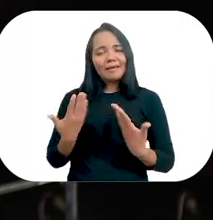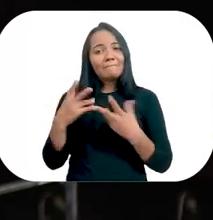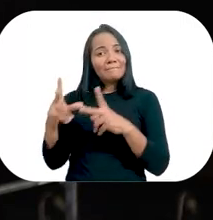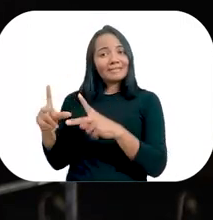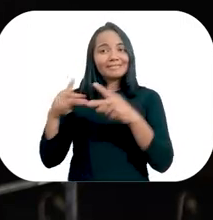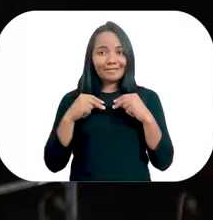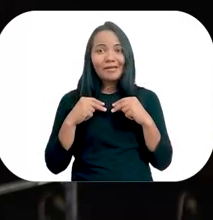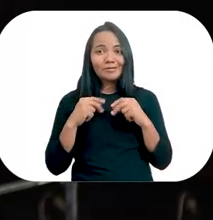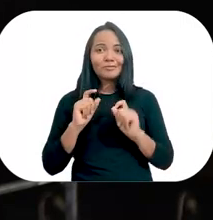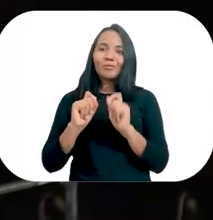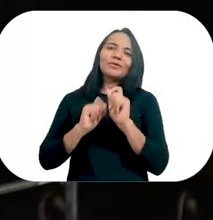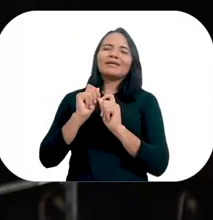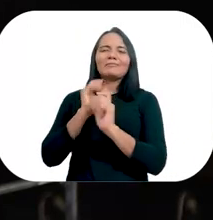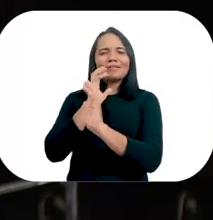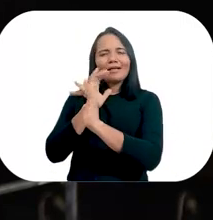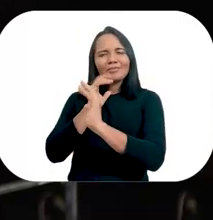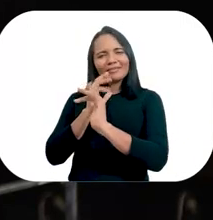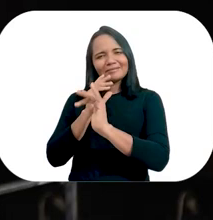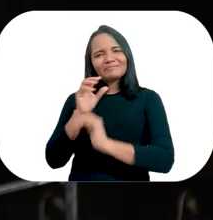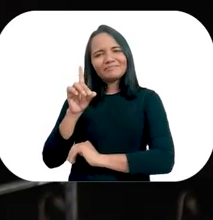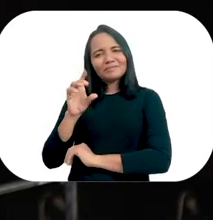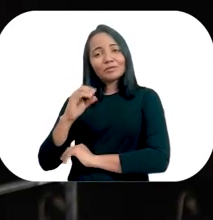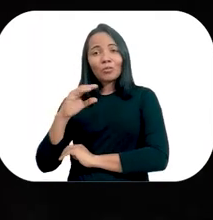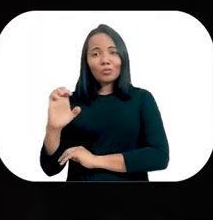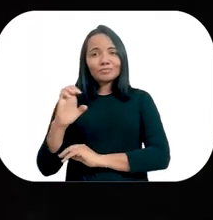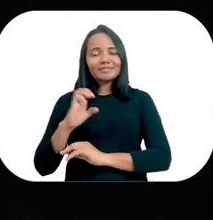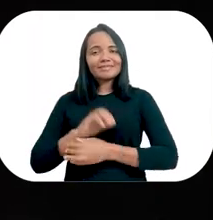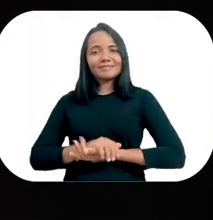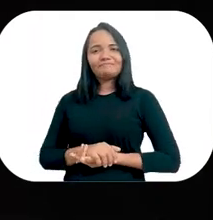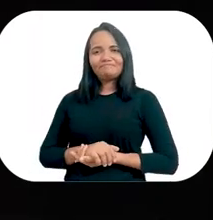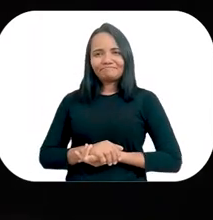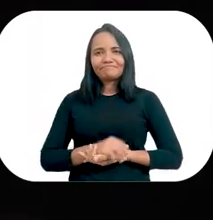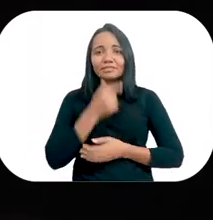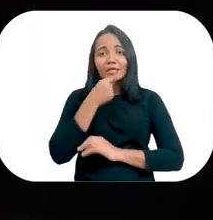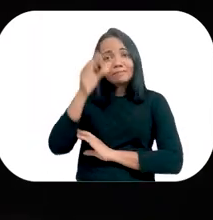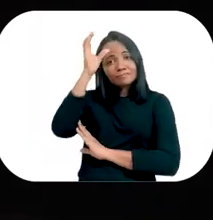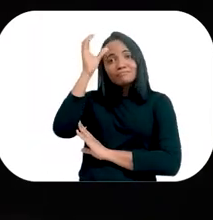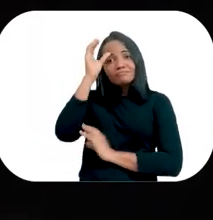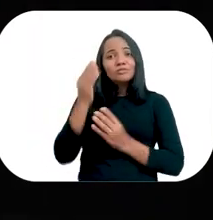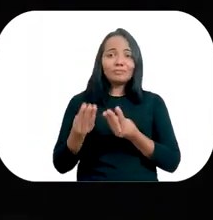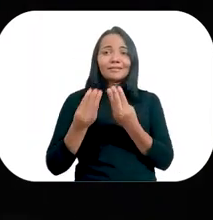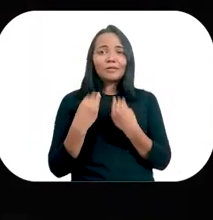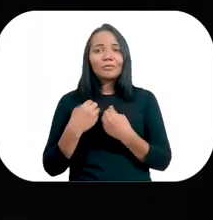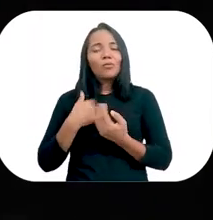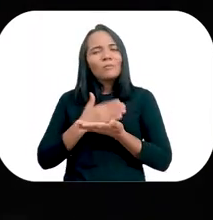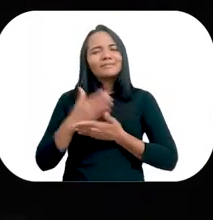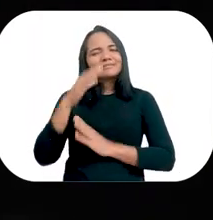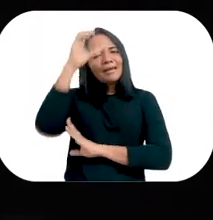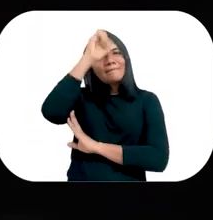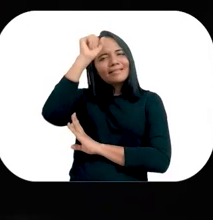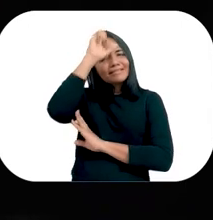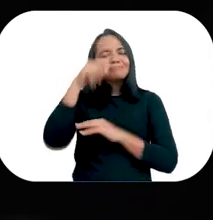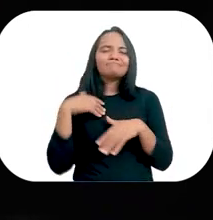meu primeiro instrumento foi uma flauta doce, que eu ganhei de meu tio e comecei a aprender e tal.